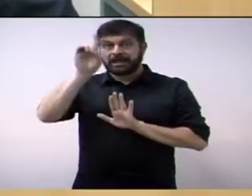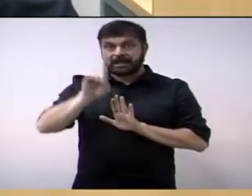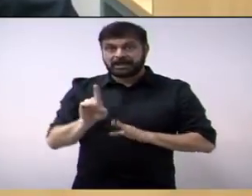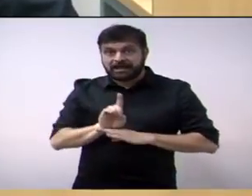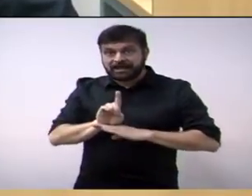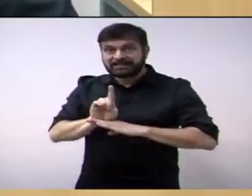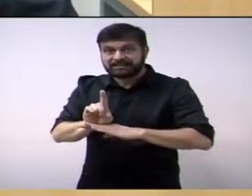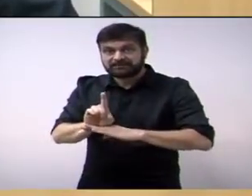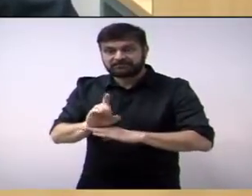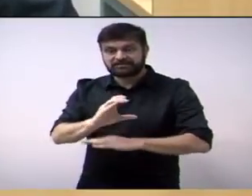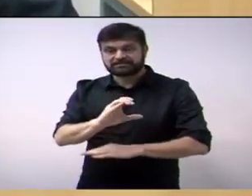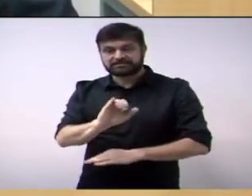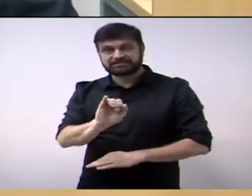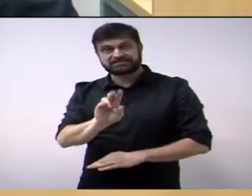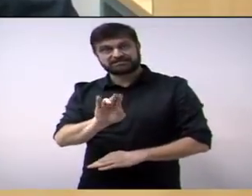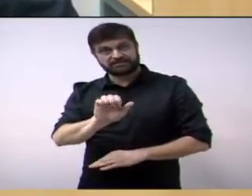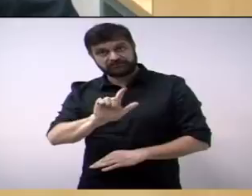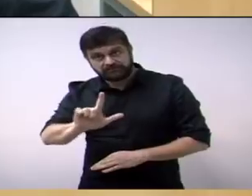senhor Mauro Torres,